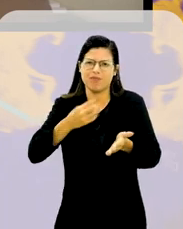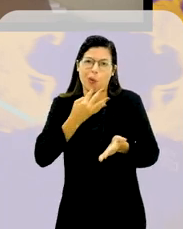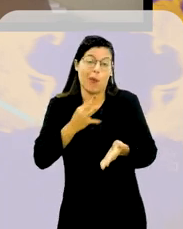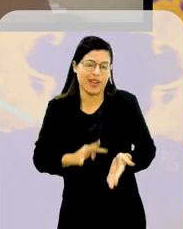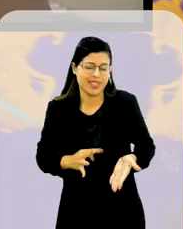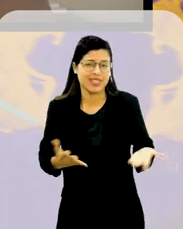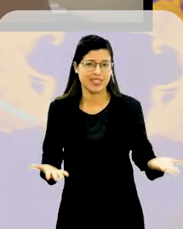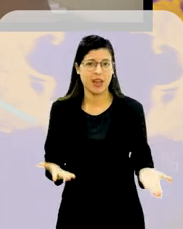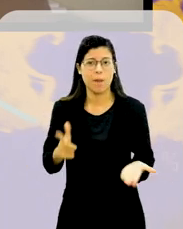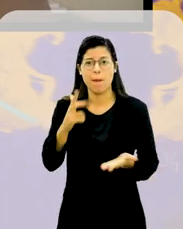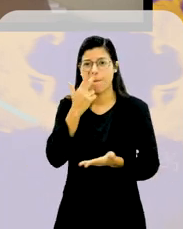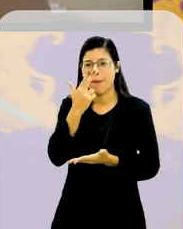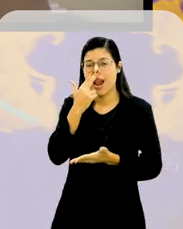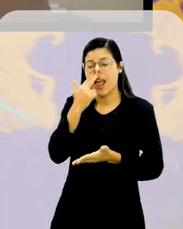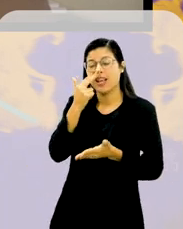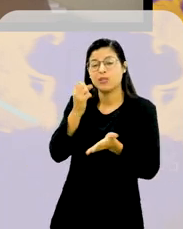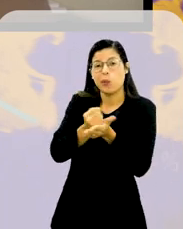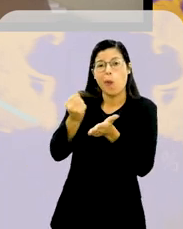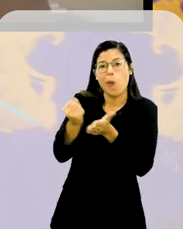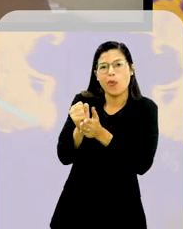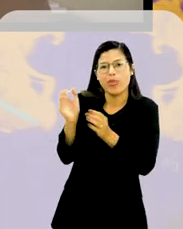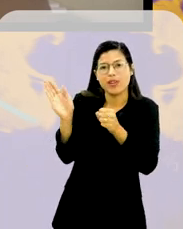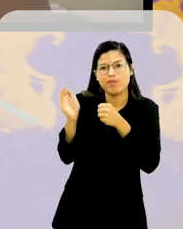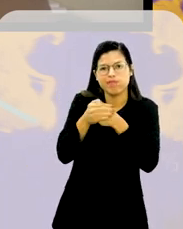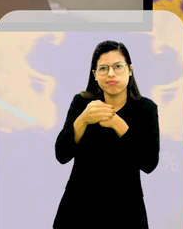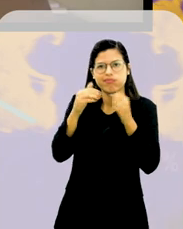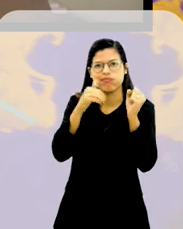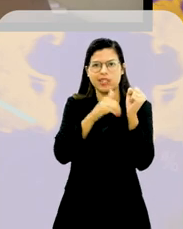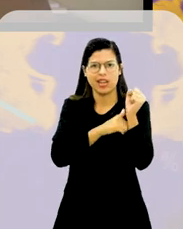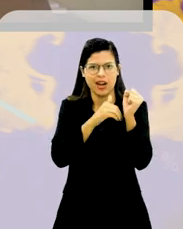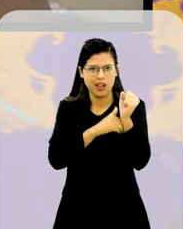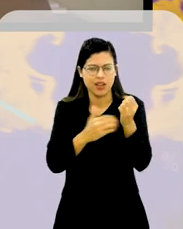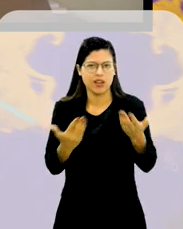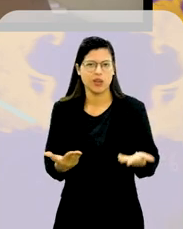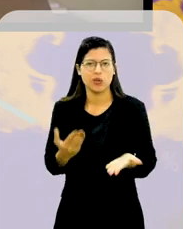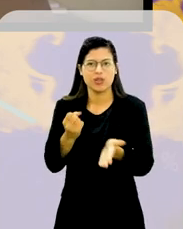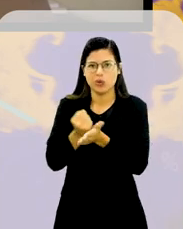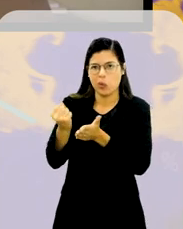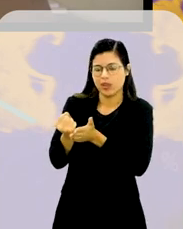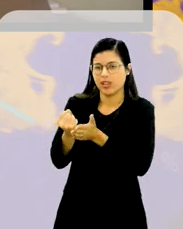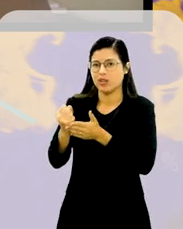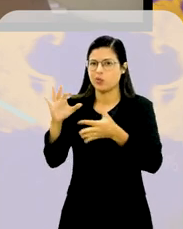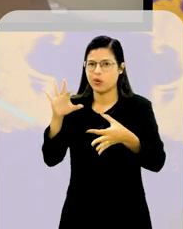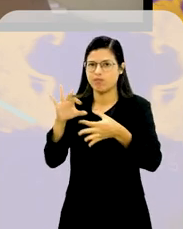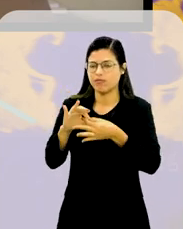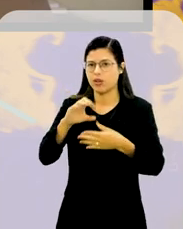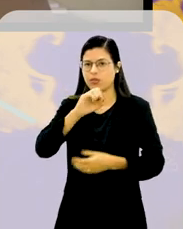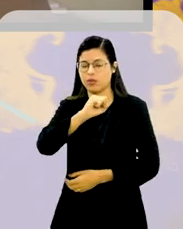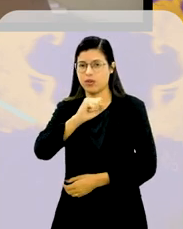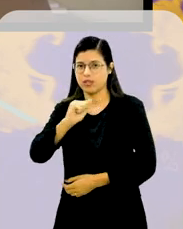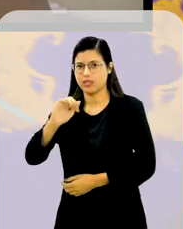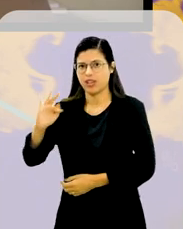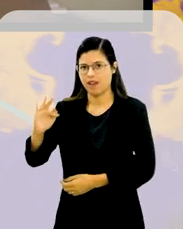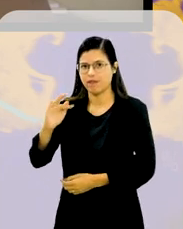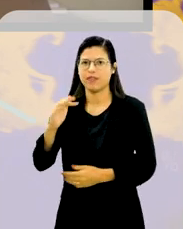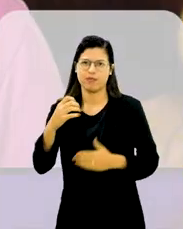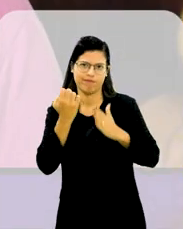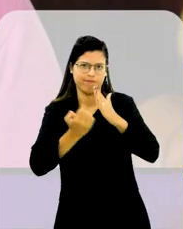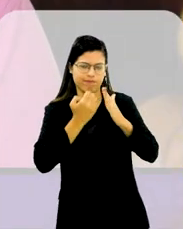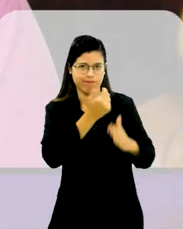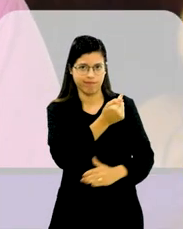vice-presidentes conhecem né é uma caixa preta Realmente esse contrato do Vasco com essa tal de saf aí 777